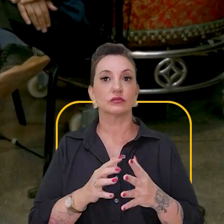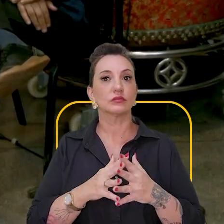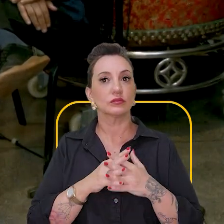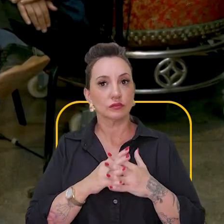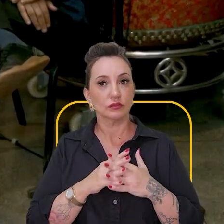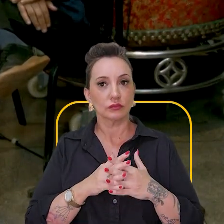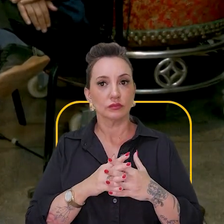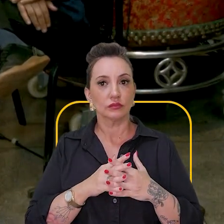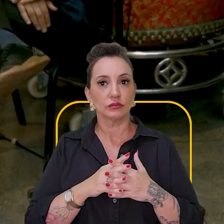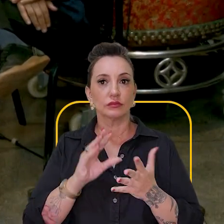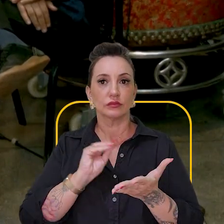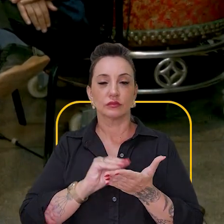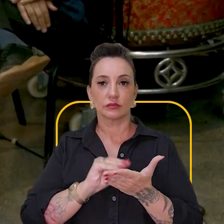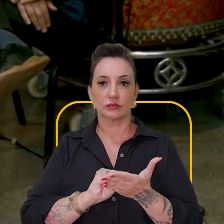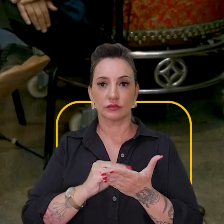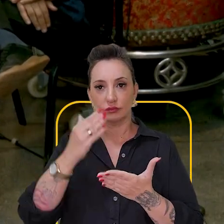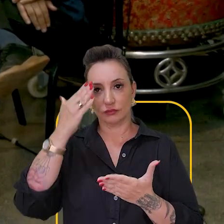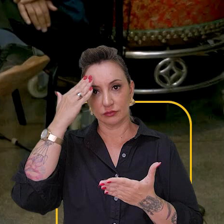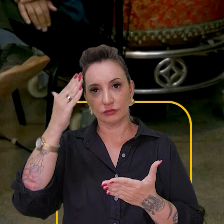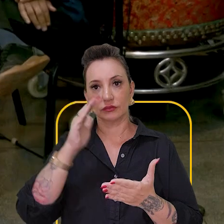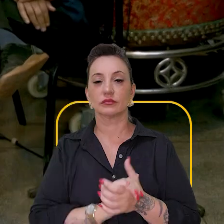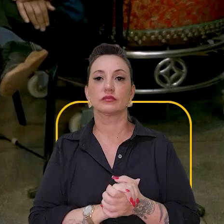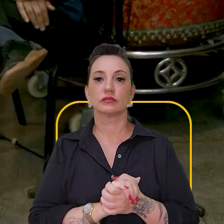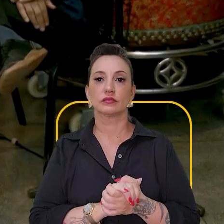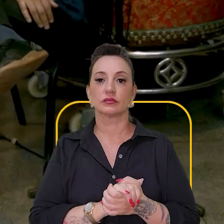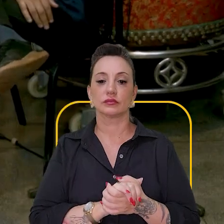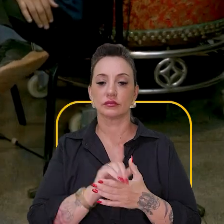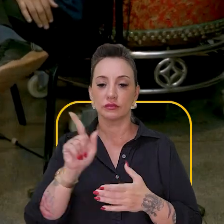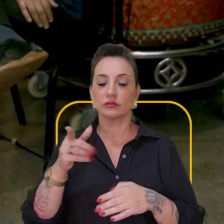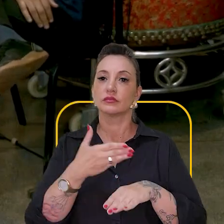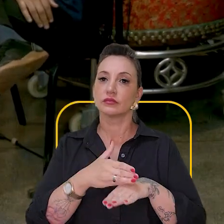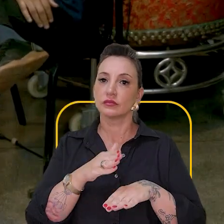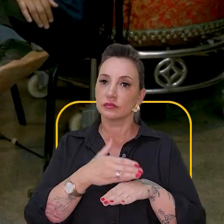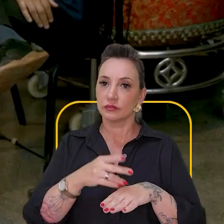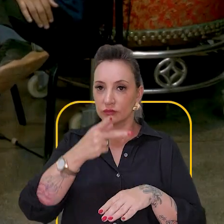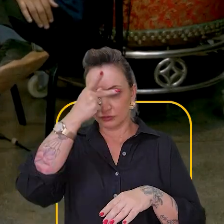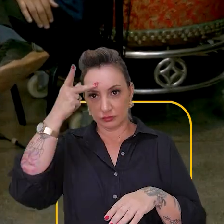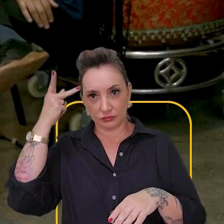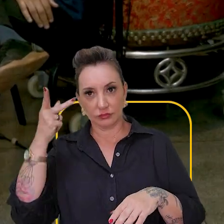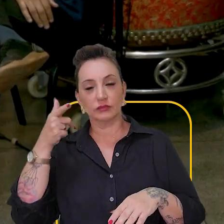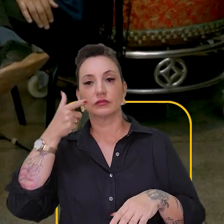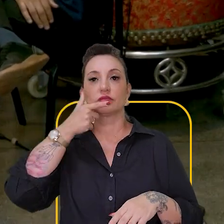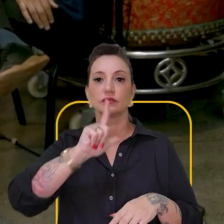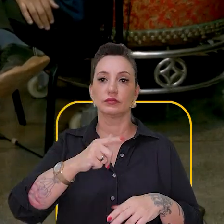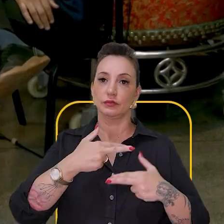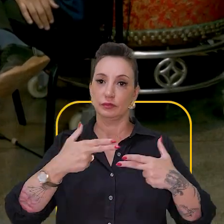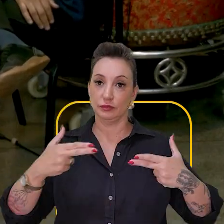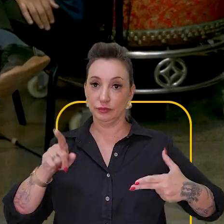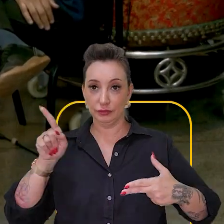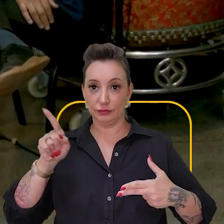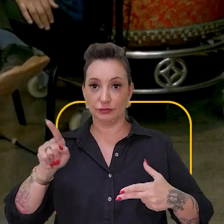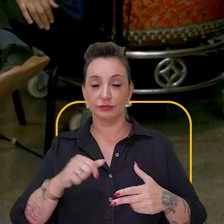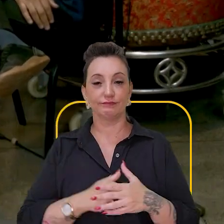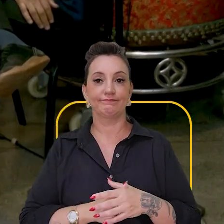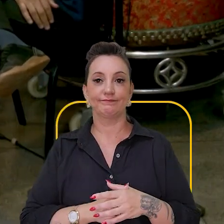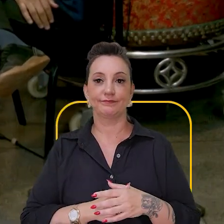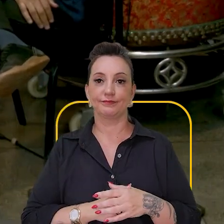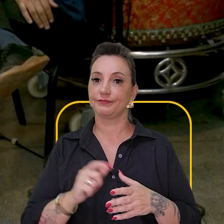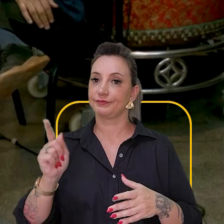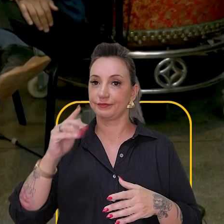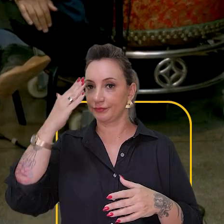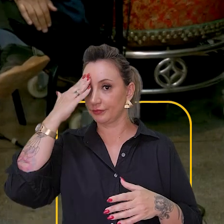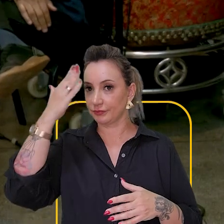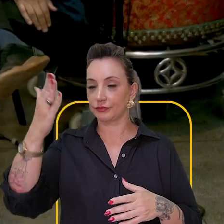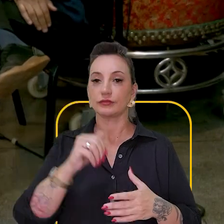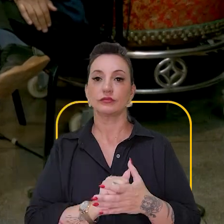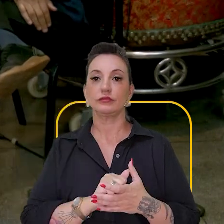complicada é a ingratidão ah sim ah sim você treina com alguém consegue alguma coisa ali e aí você não